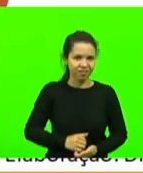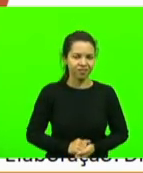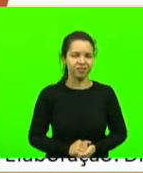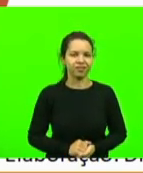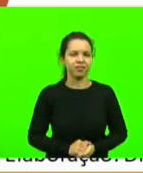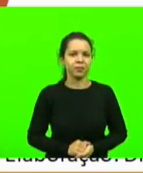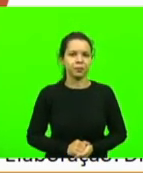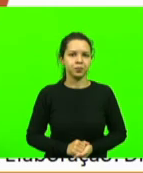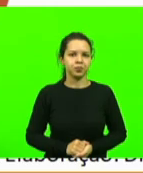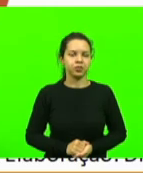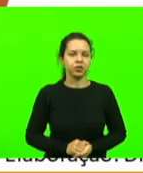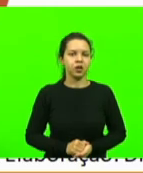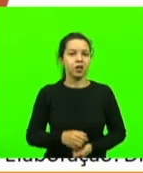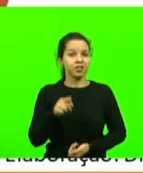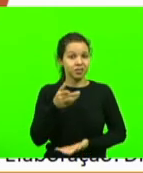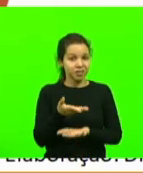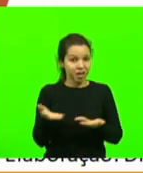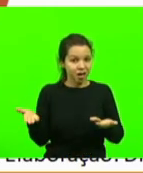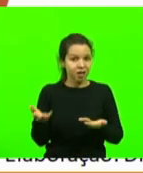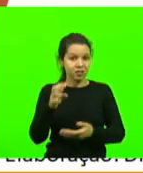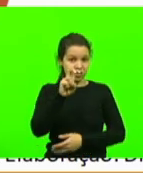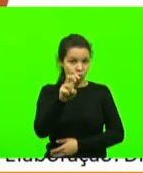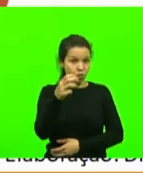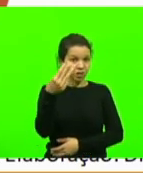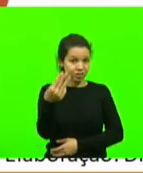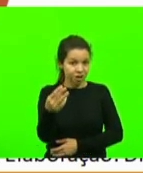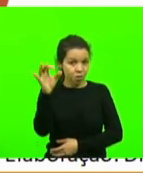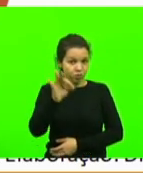desses desses 53